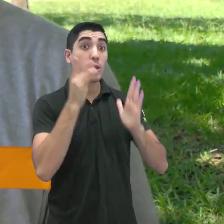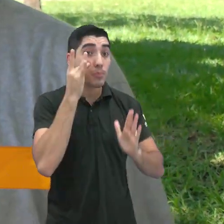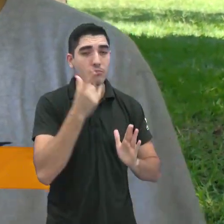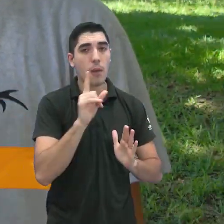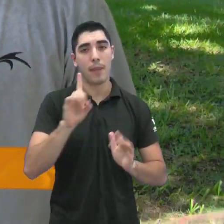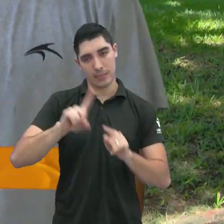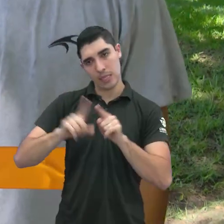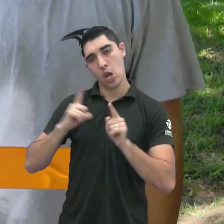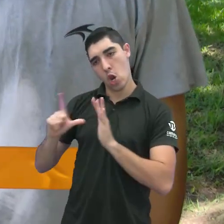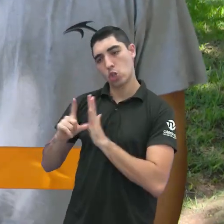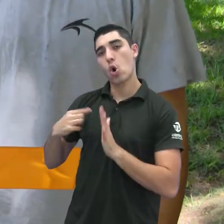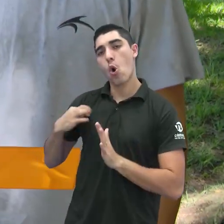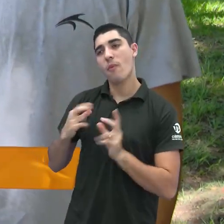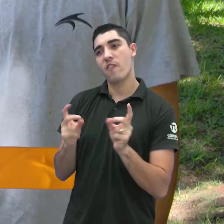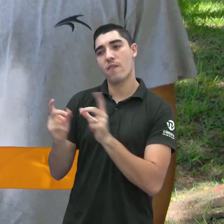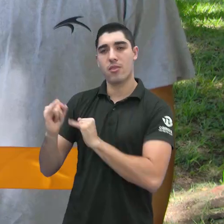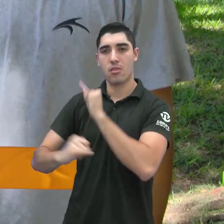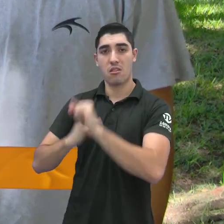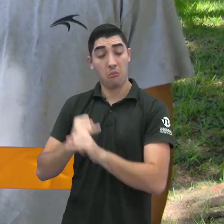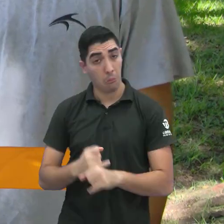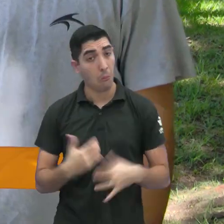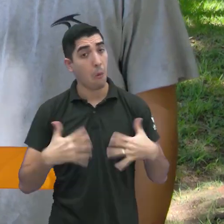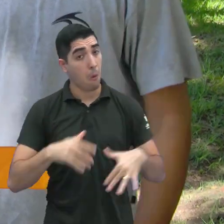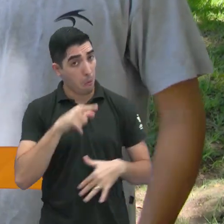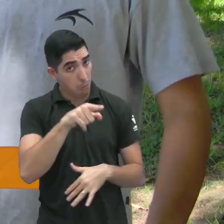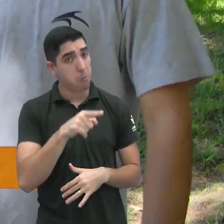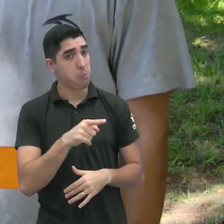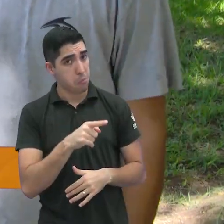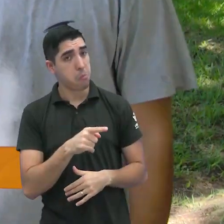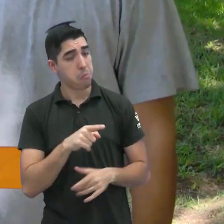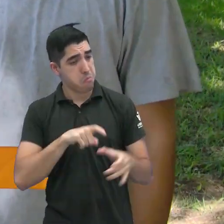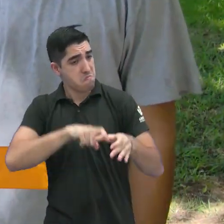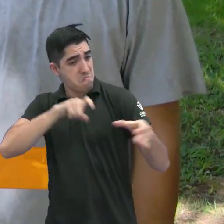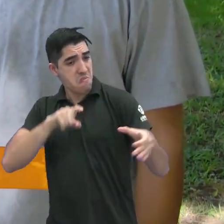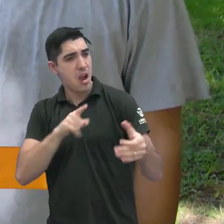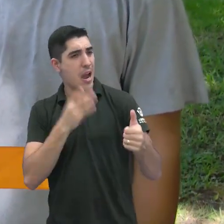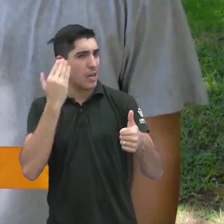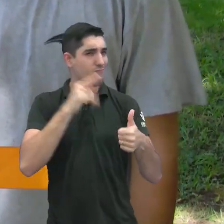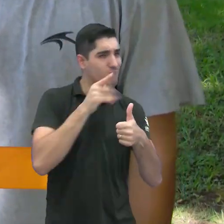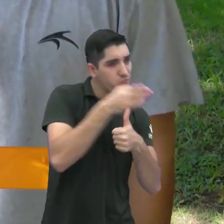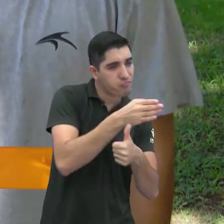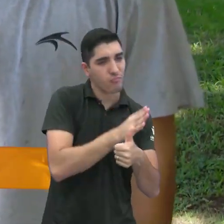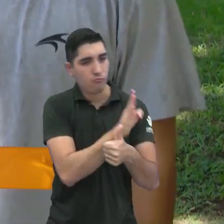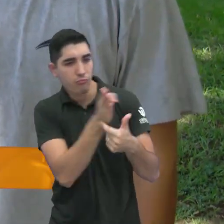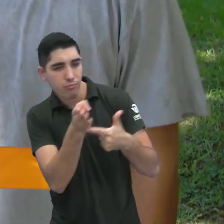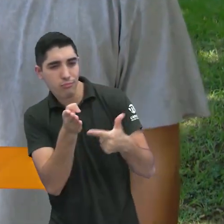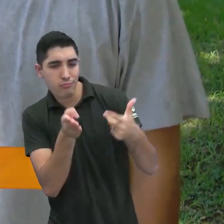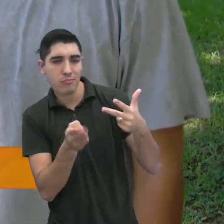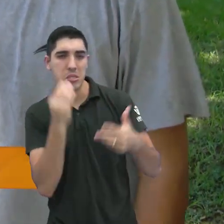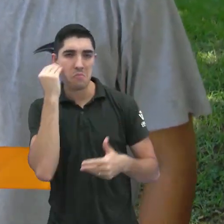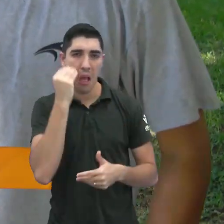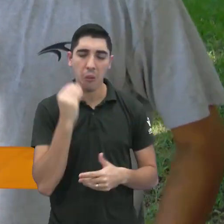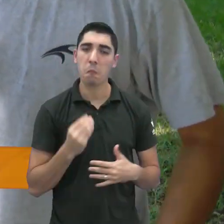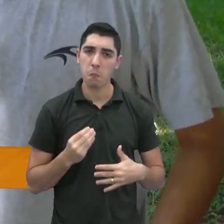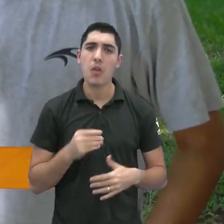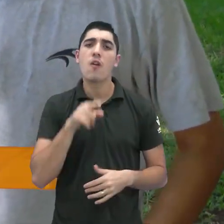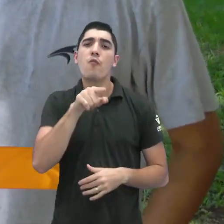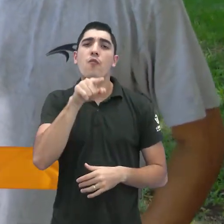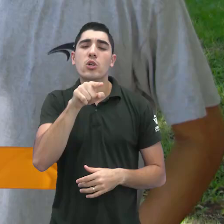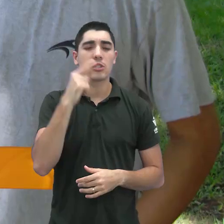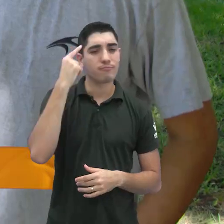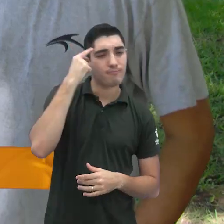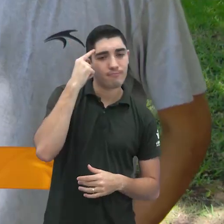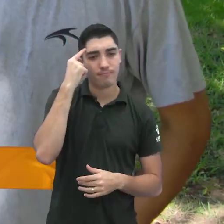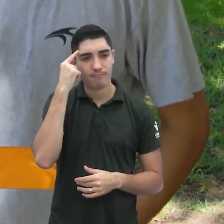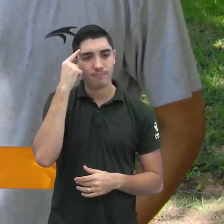de roupa. Chique demais, parece ser uma pessoa desenrolada, vai para um lado, vai para o outro ali. Quando você entra nesses seus